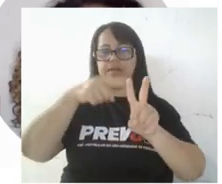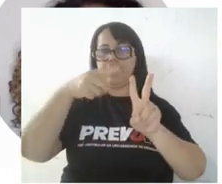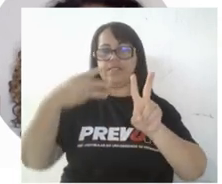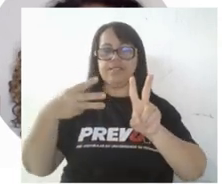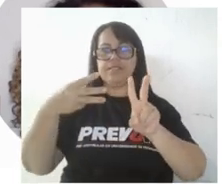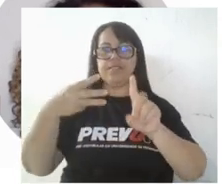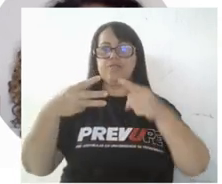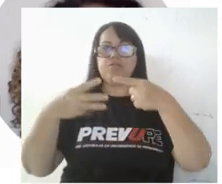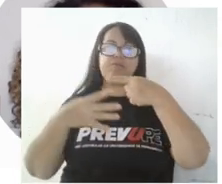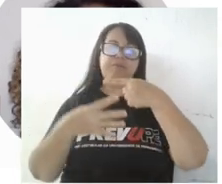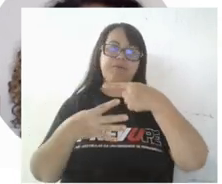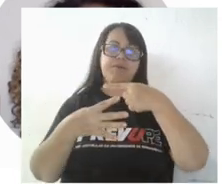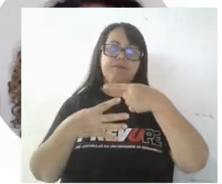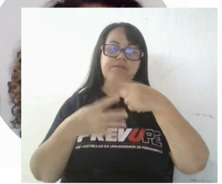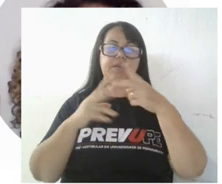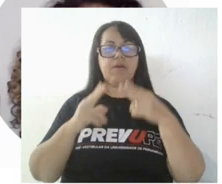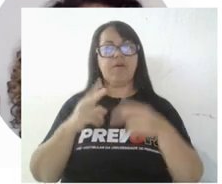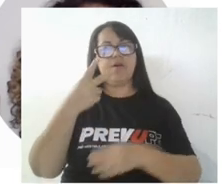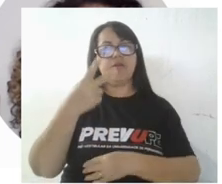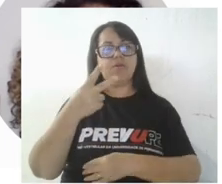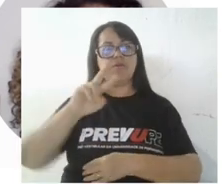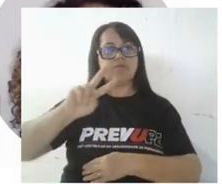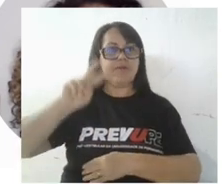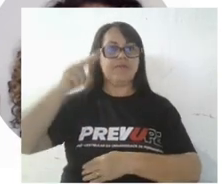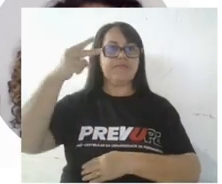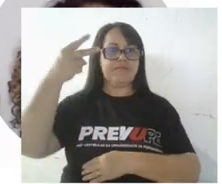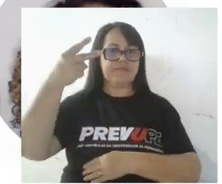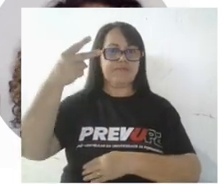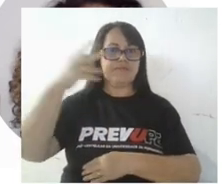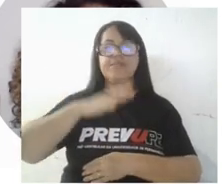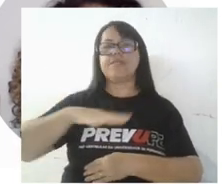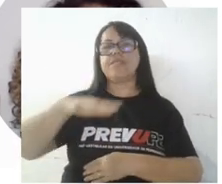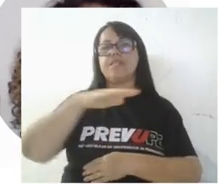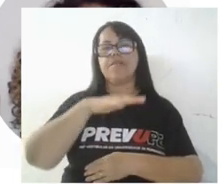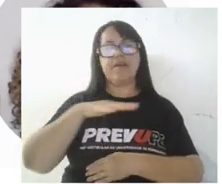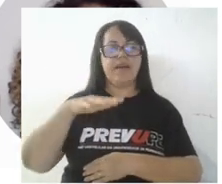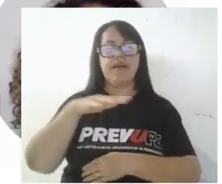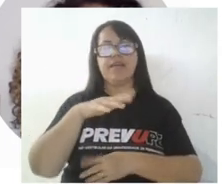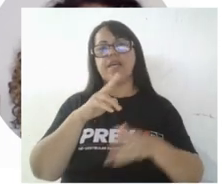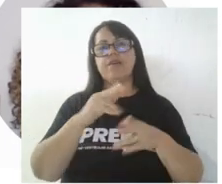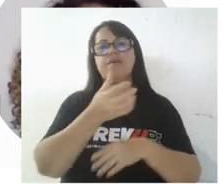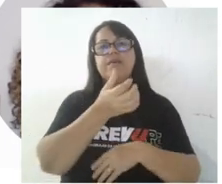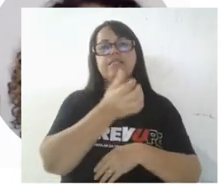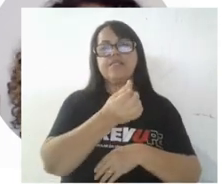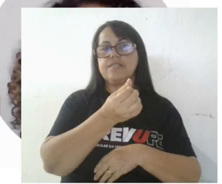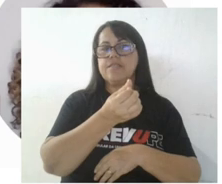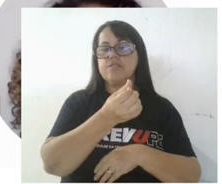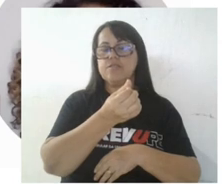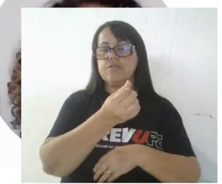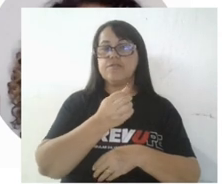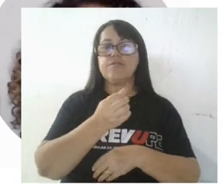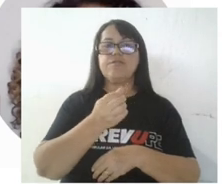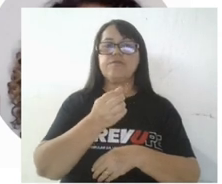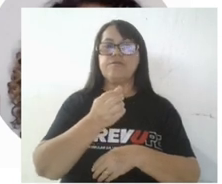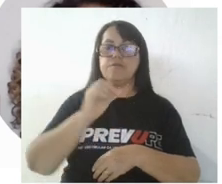de 3 sobre 4, que eu vou colocar 2 ao quadrado. Então, a área será 6 vezes. Aqui eu vou utilizar aquela propriedade